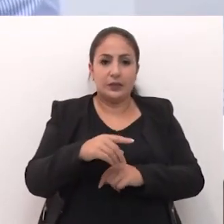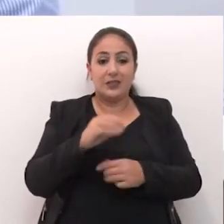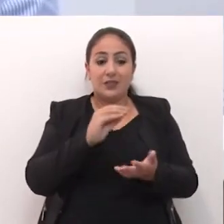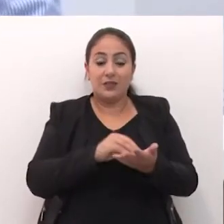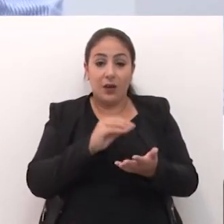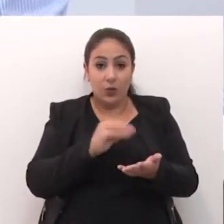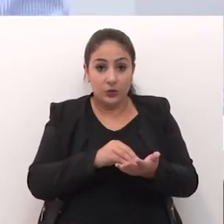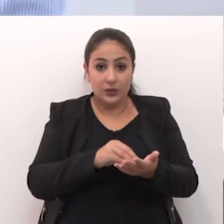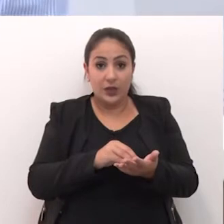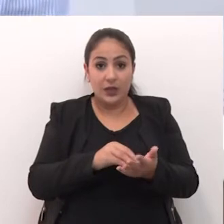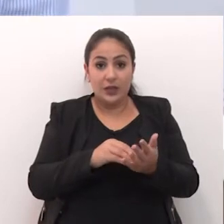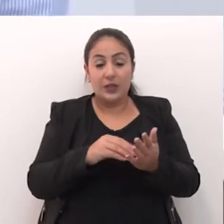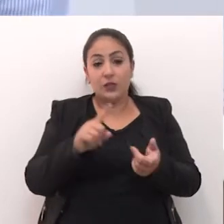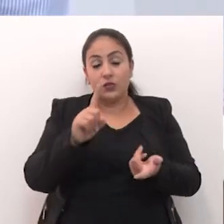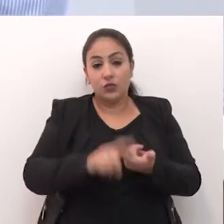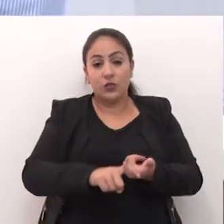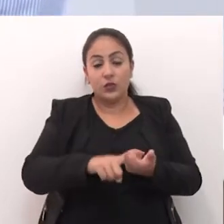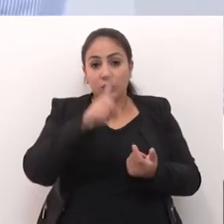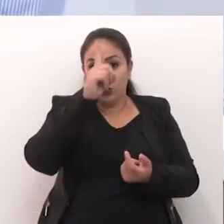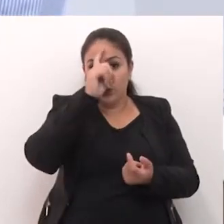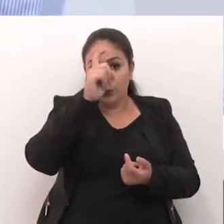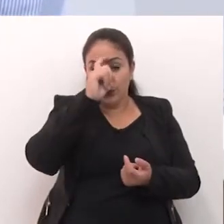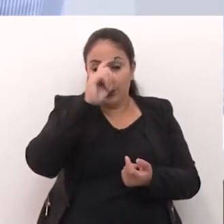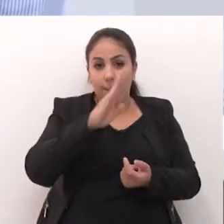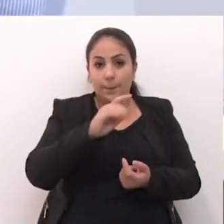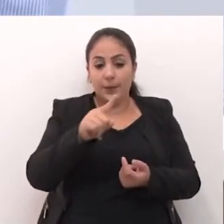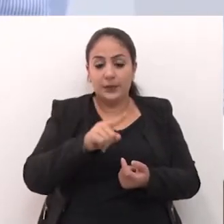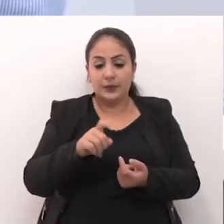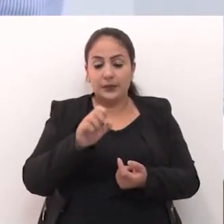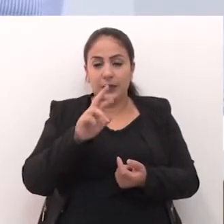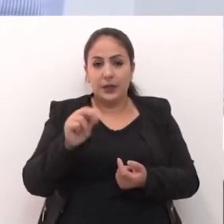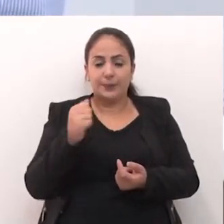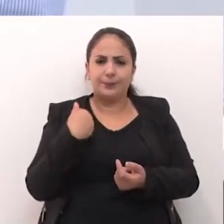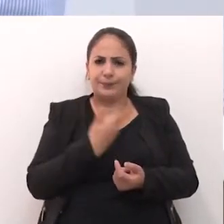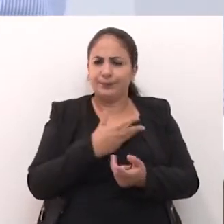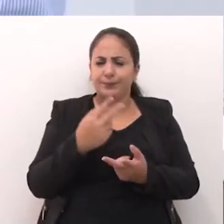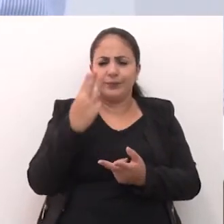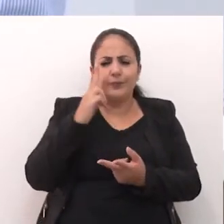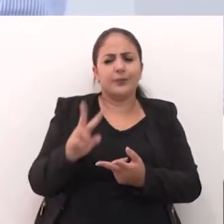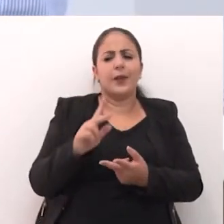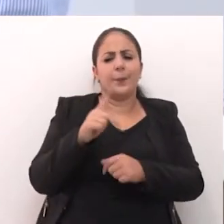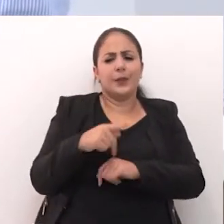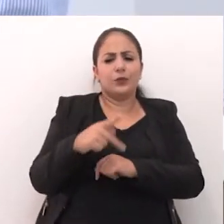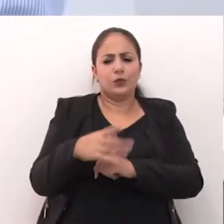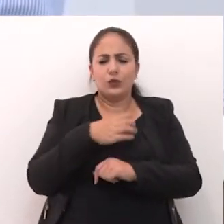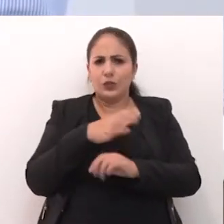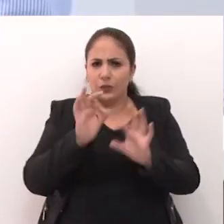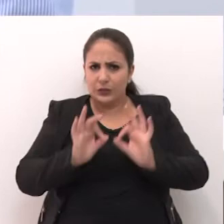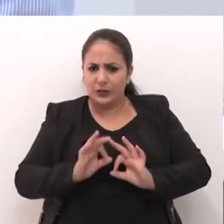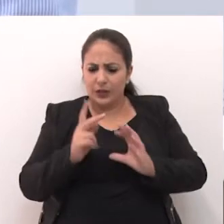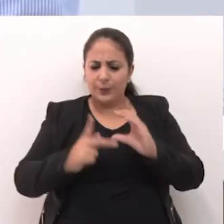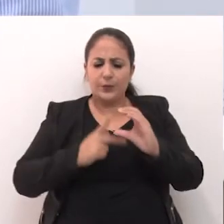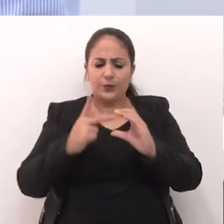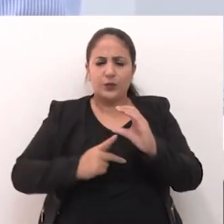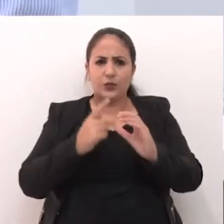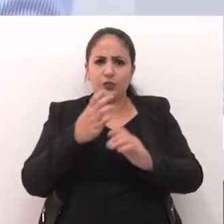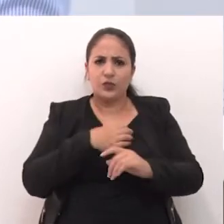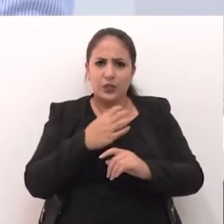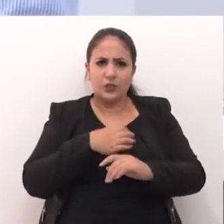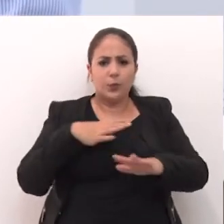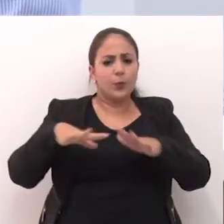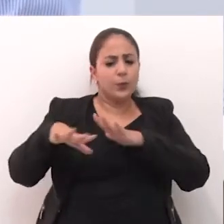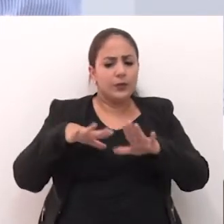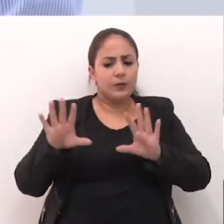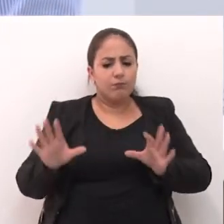esses déficits do Hospital Bezerra de Menezes. Então eu vejo que Passo Fundo, de forma organizada, a Câmara de